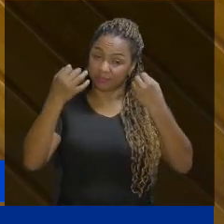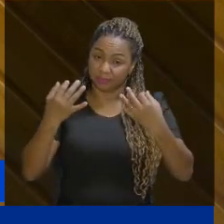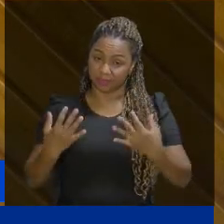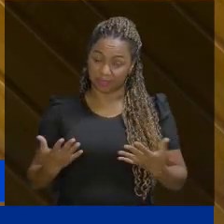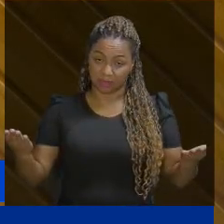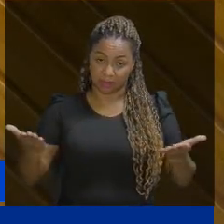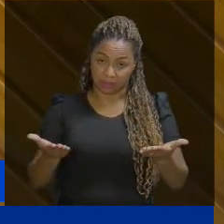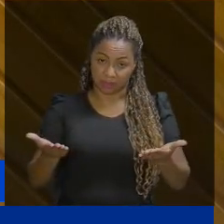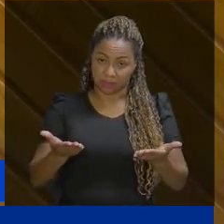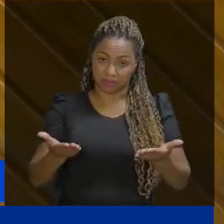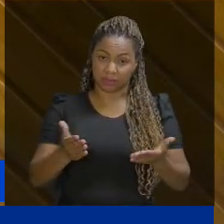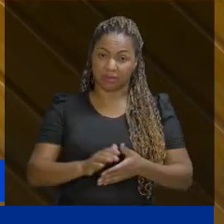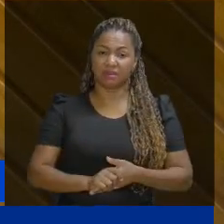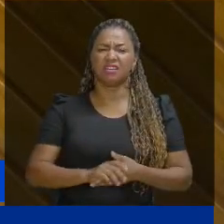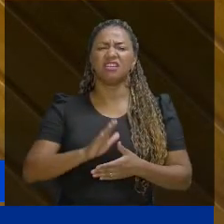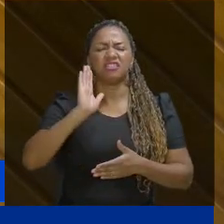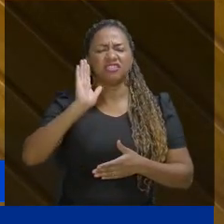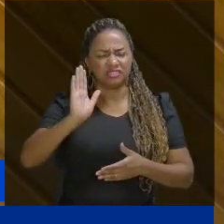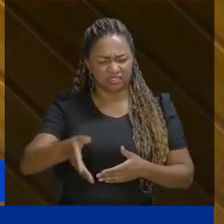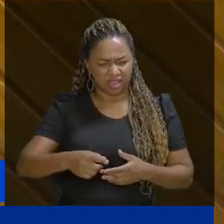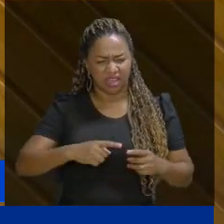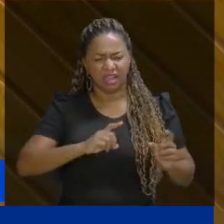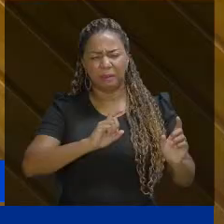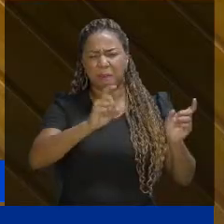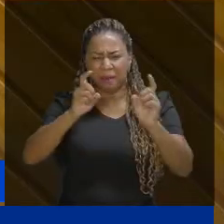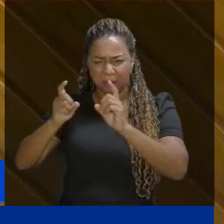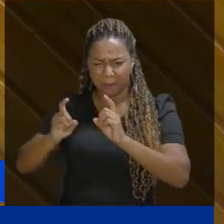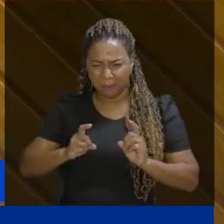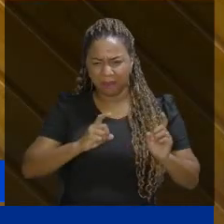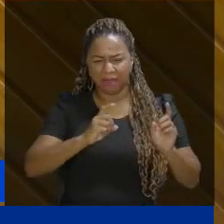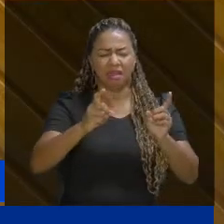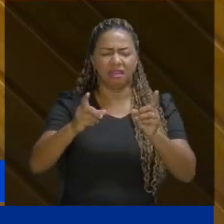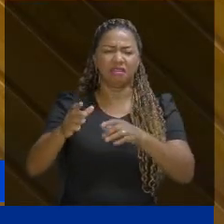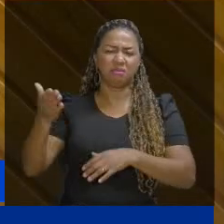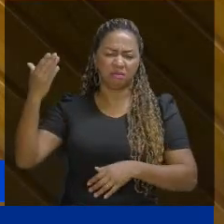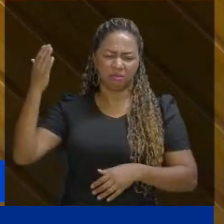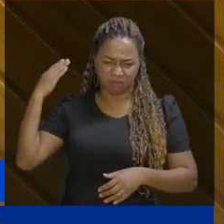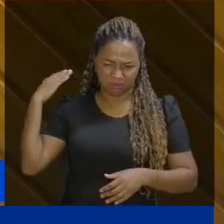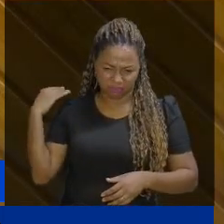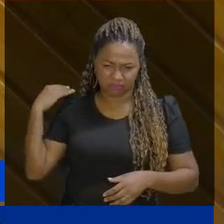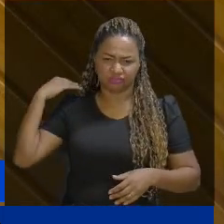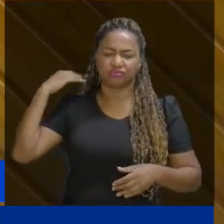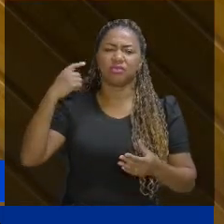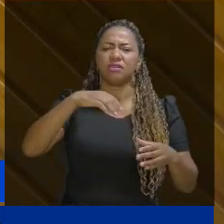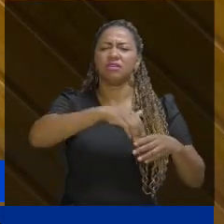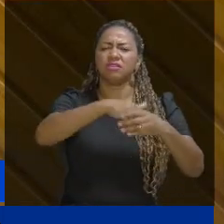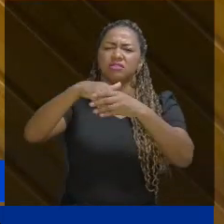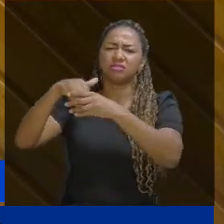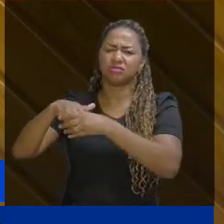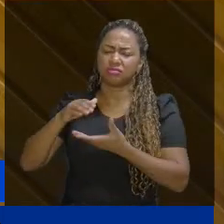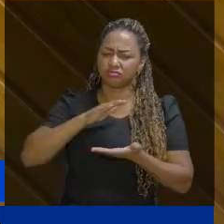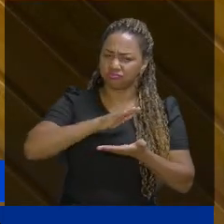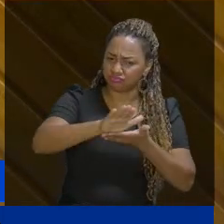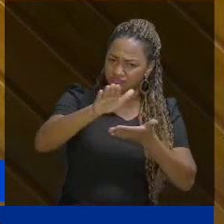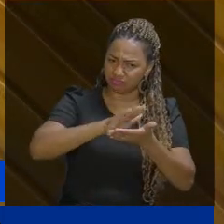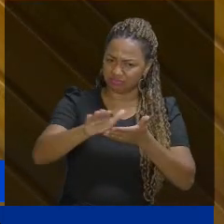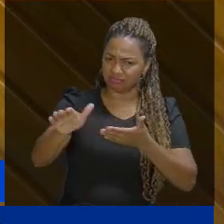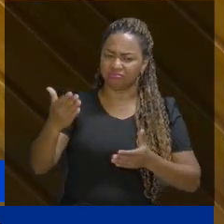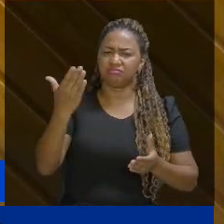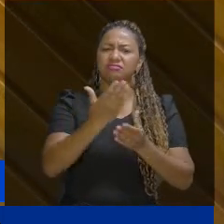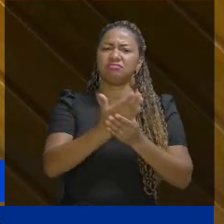até agora já foi rebatido dentro do acórdão que foi publicado e que está sendo embargado.